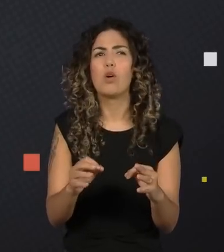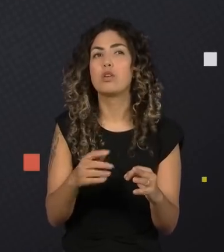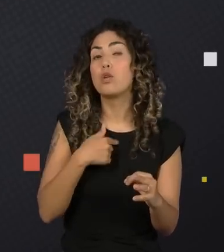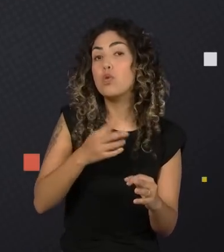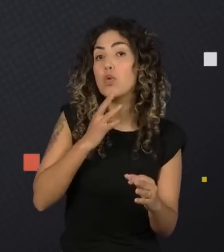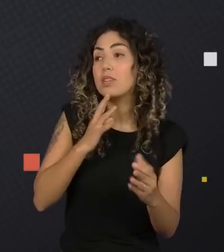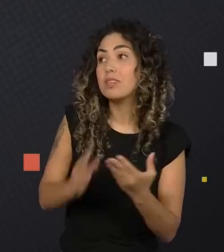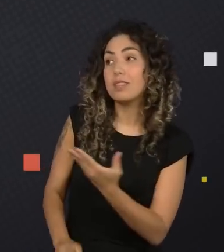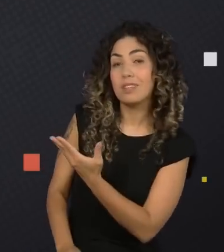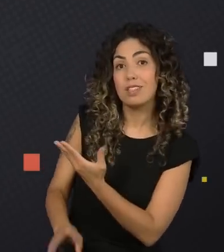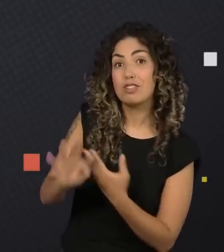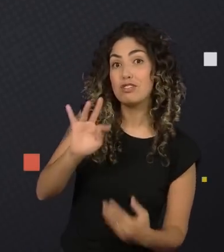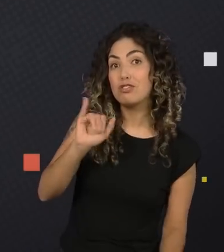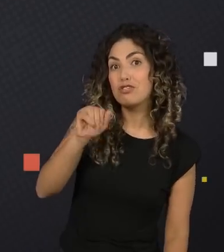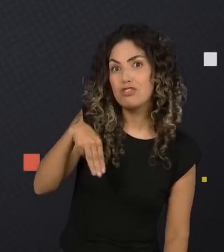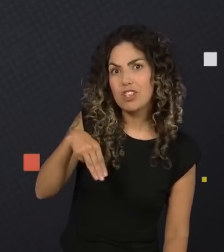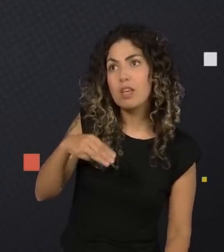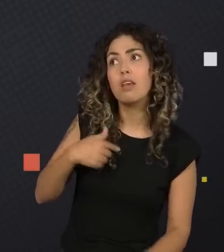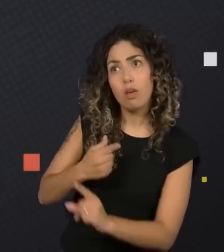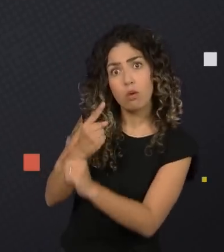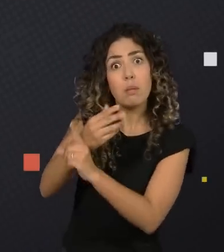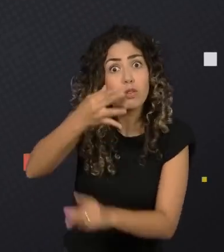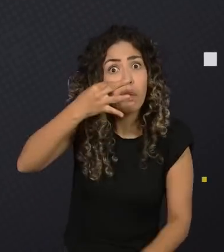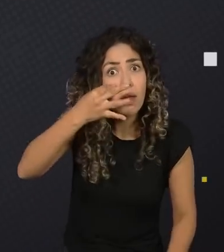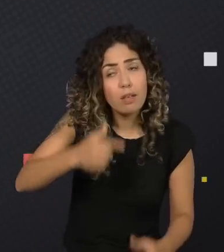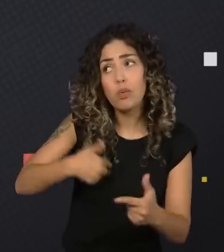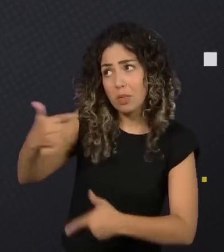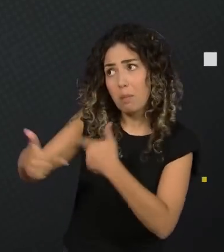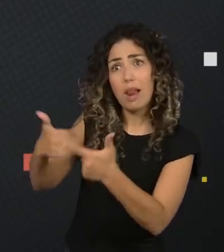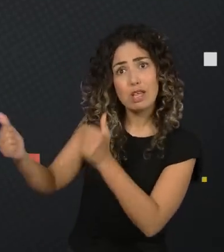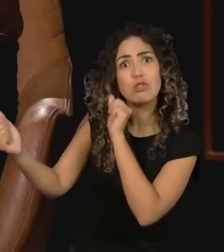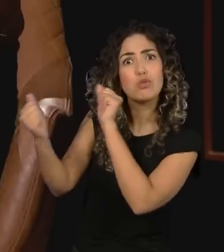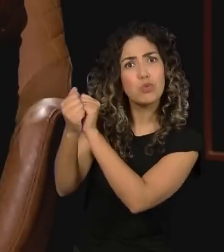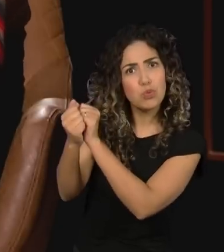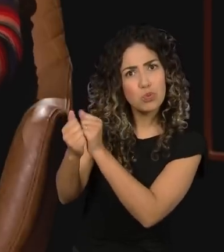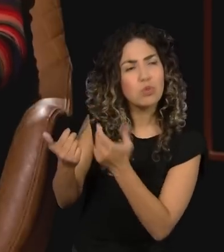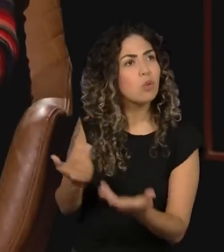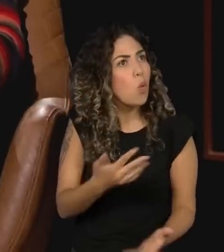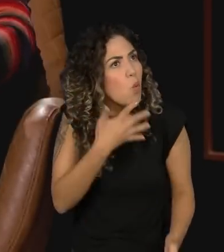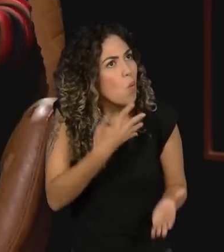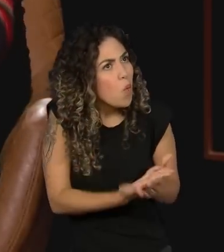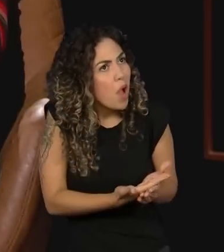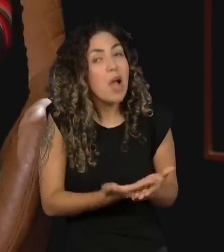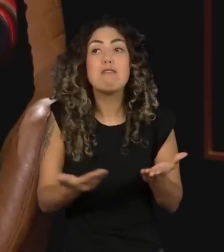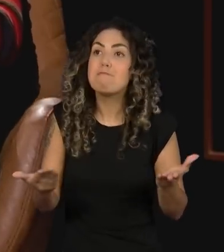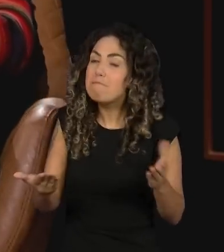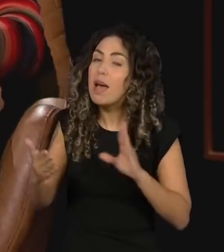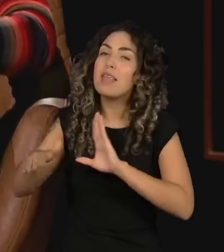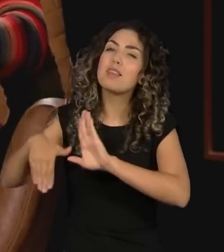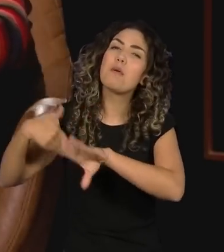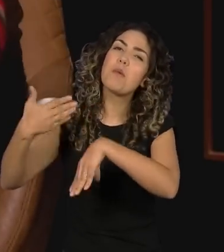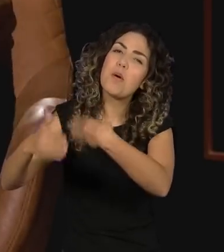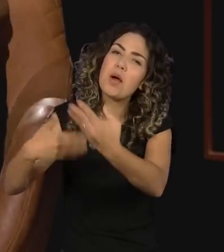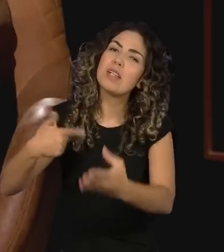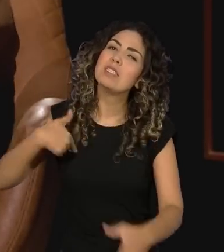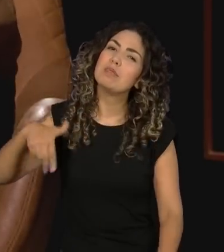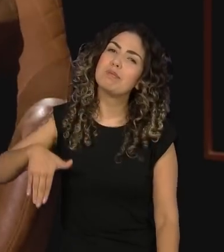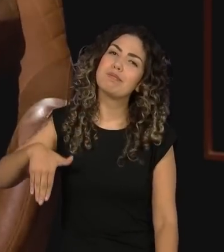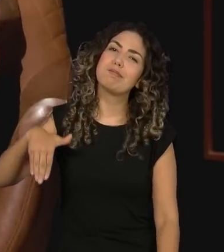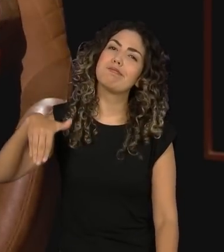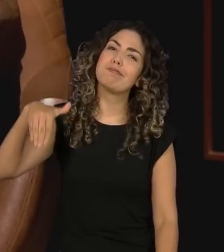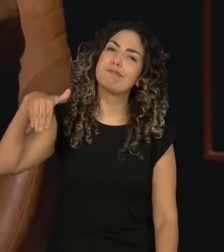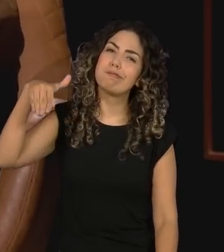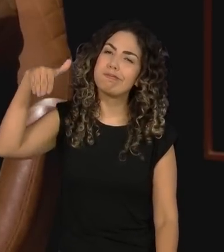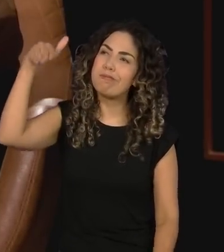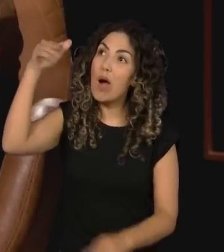Eu conheci pessoalmente, trabalhei com ele. Uau! Foi uma experiência. Depois a gente se reviu, a gente se